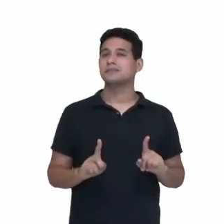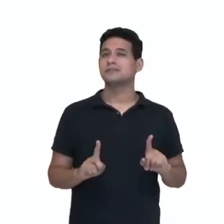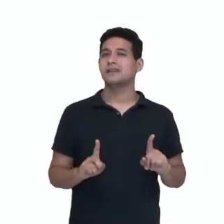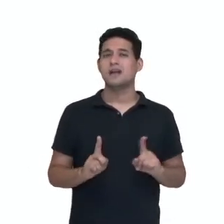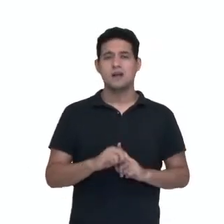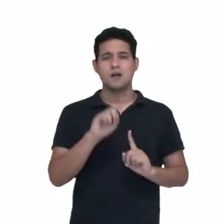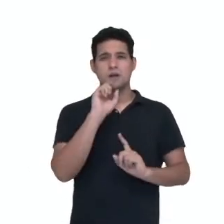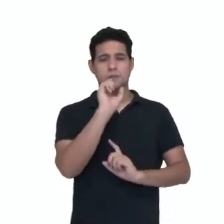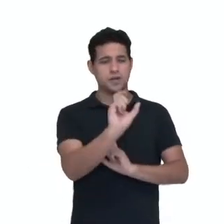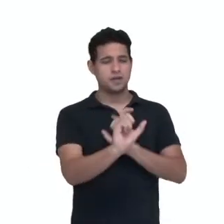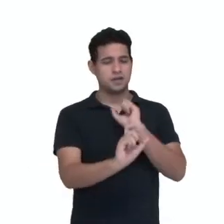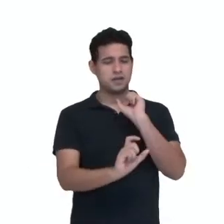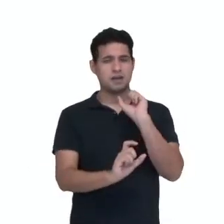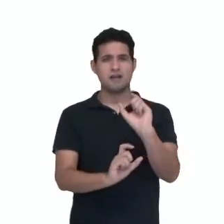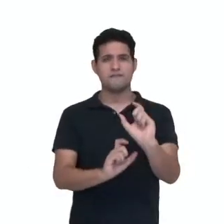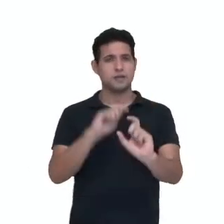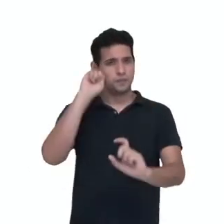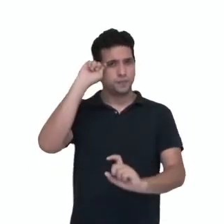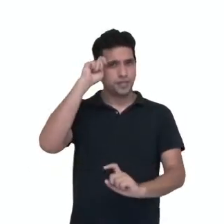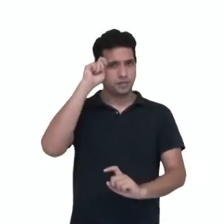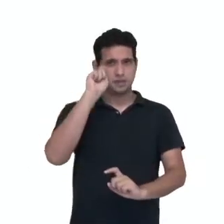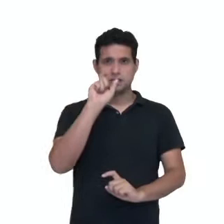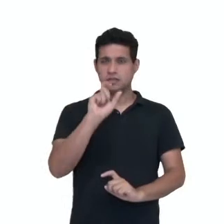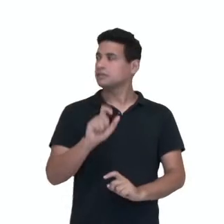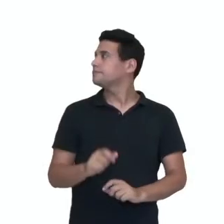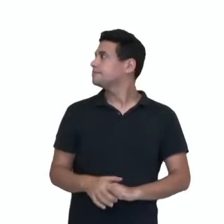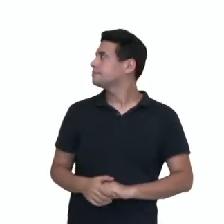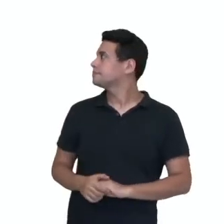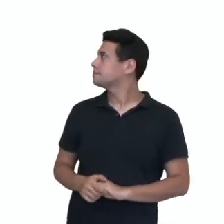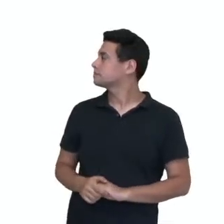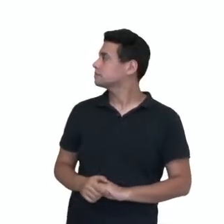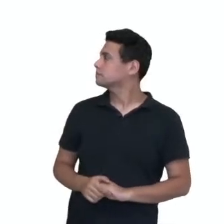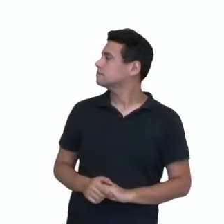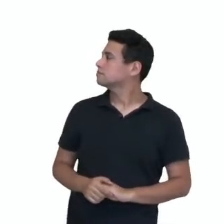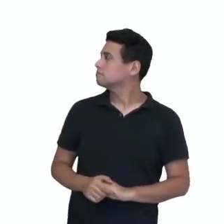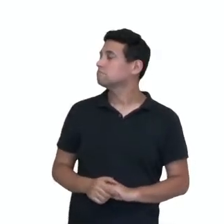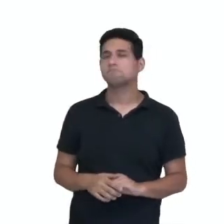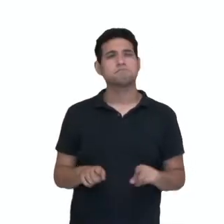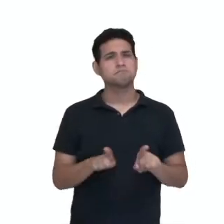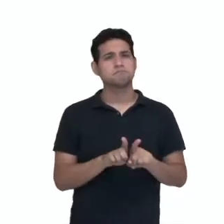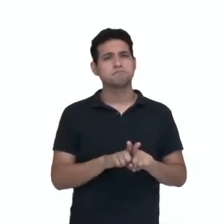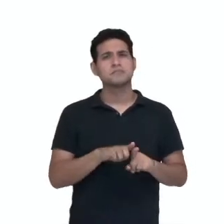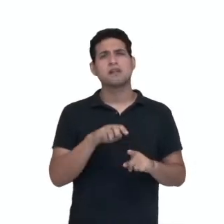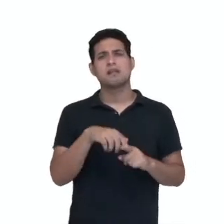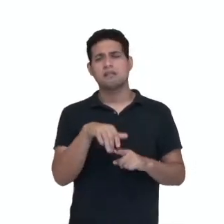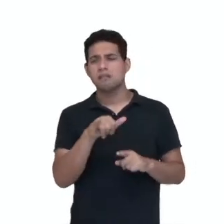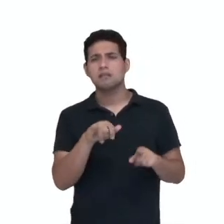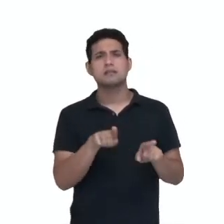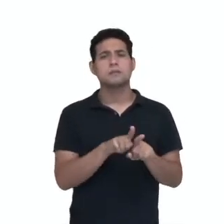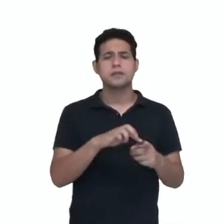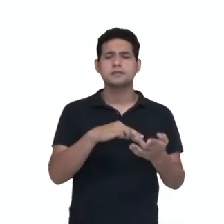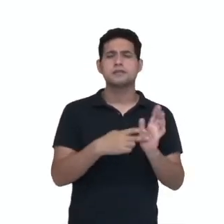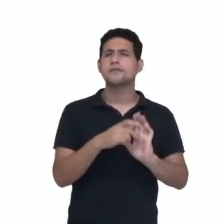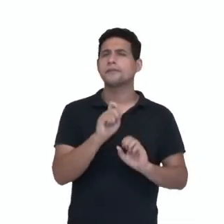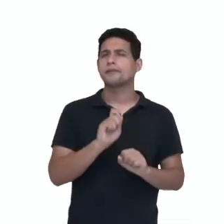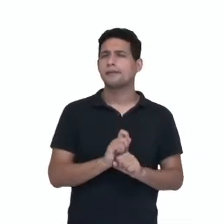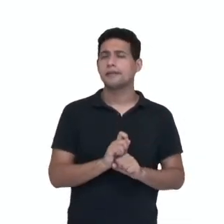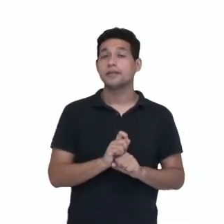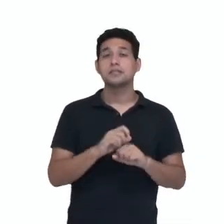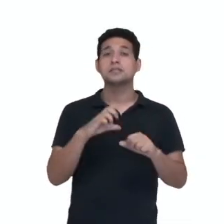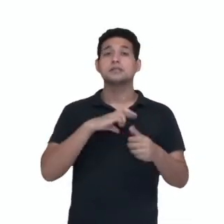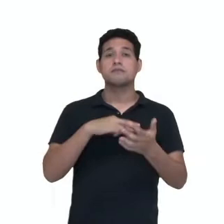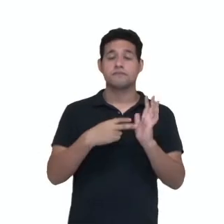essas palavras em negrito. Já e, portanto, e são